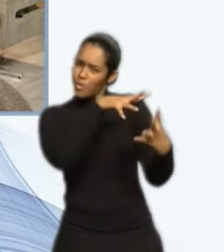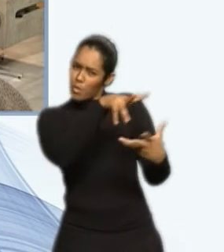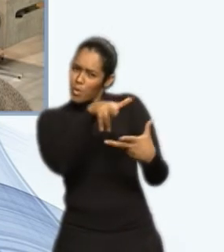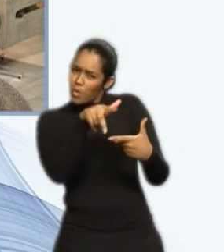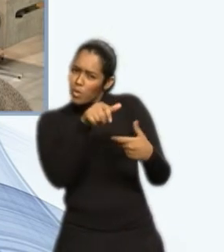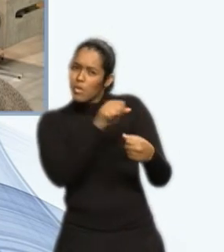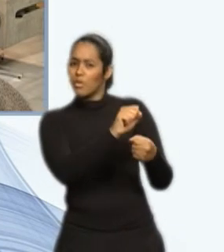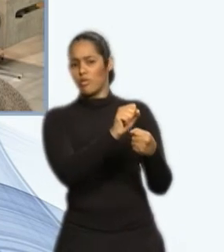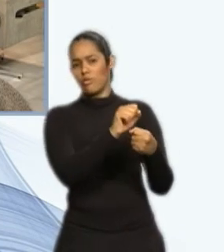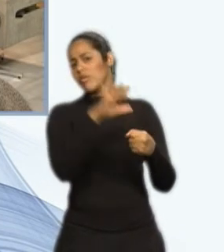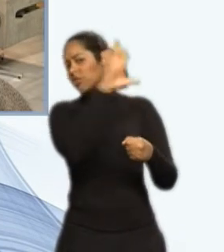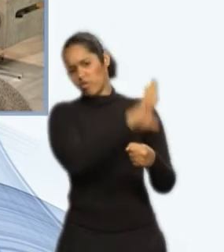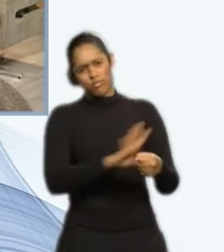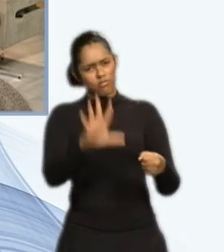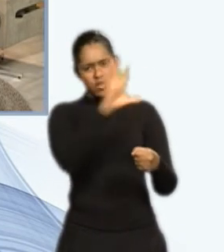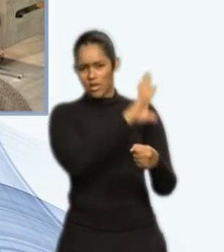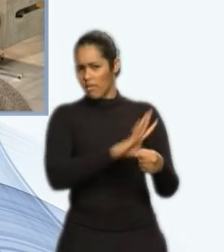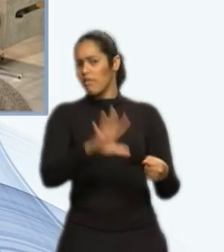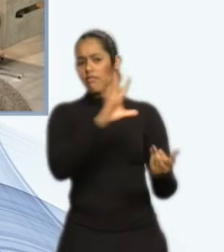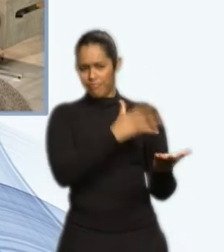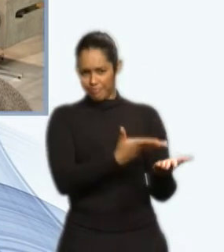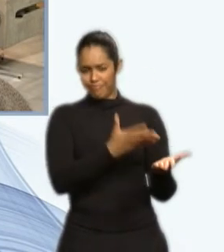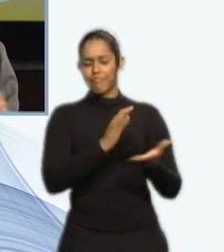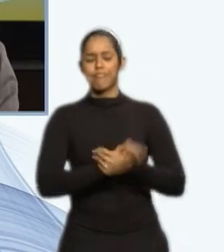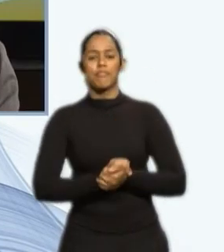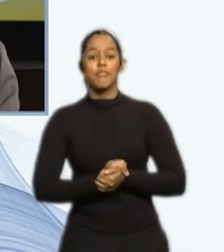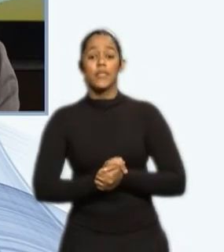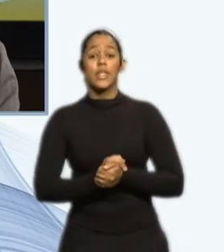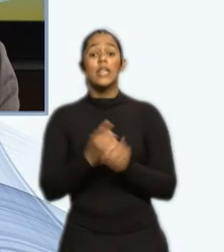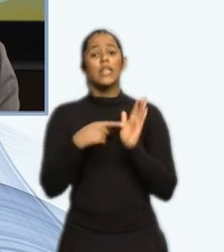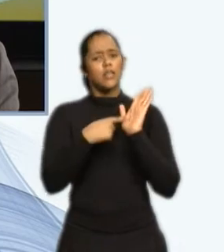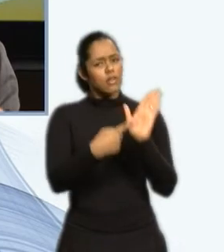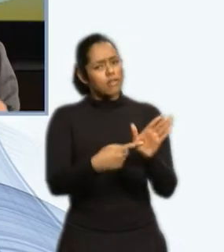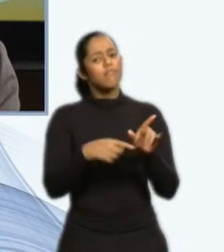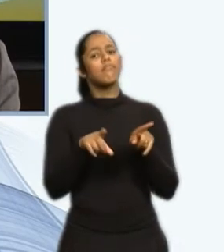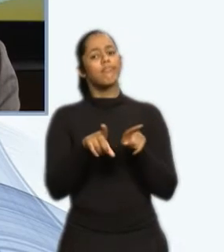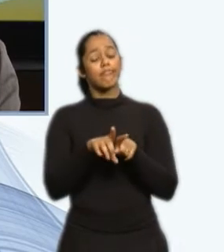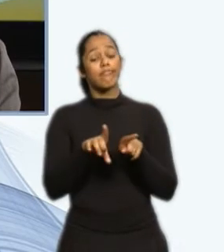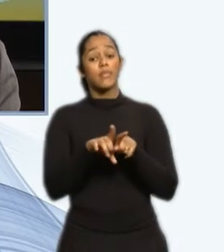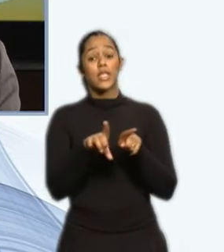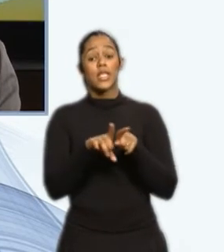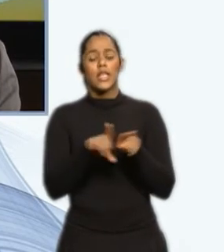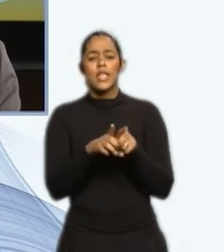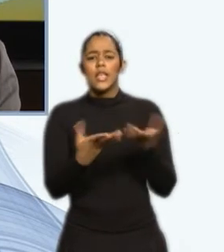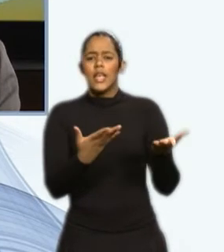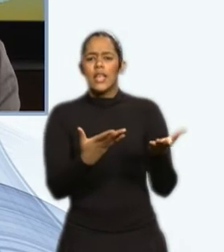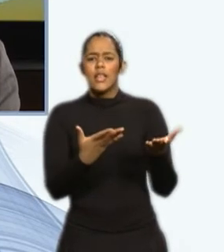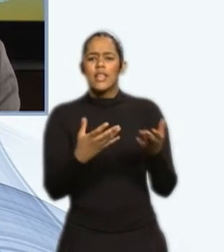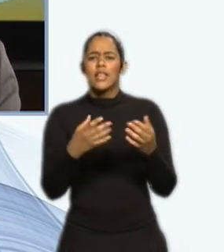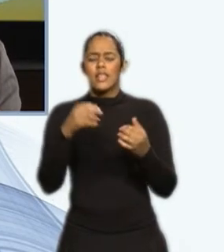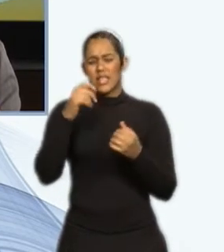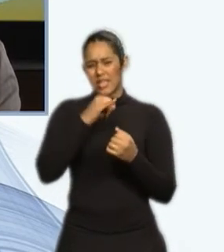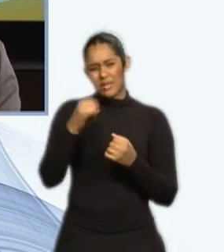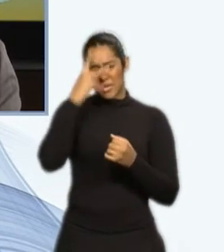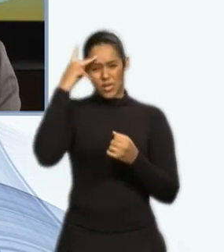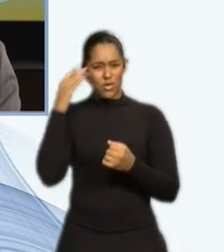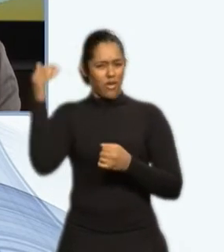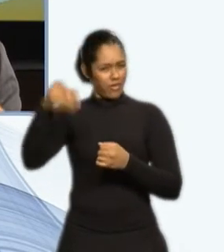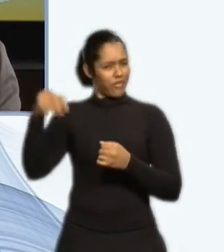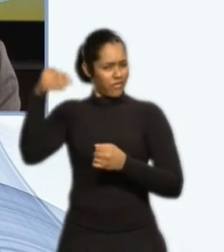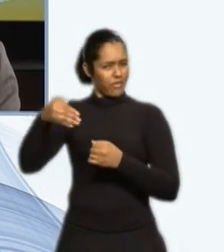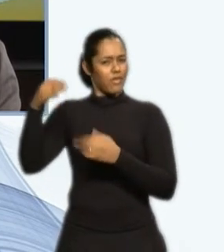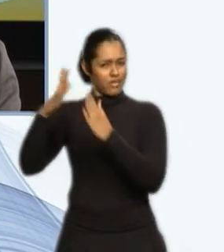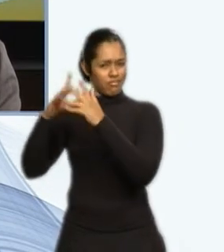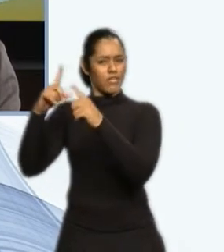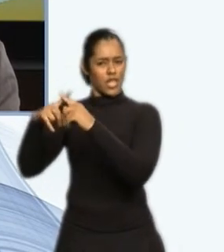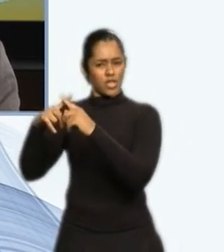mundo, pesquisas realizadas com o mundo em geral. Então, isso mostra que ser membro da igreja não garante